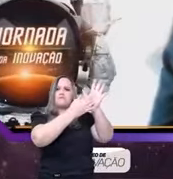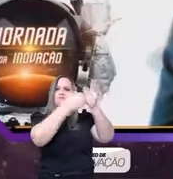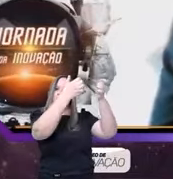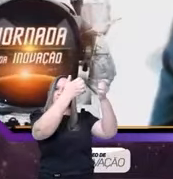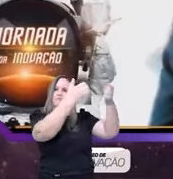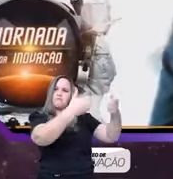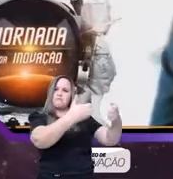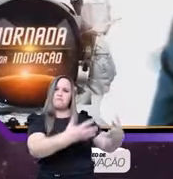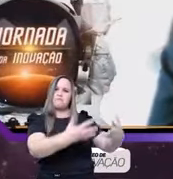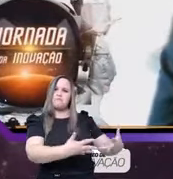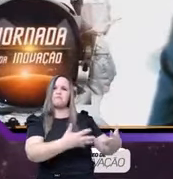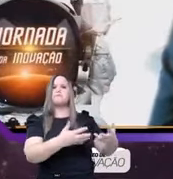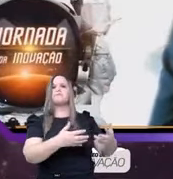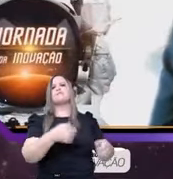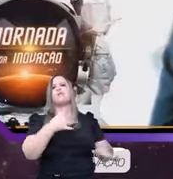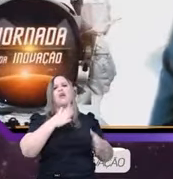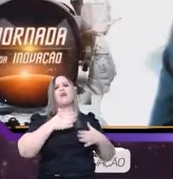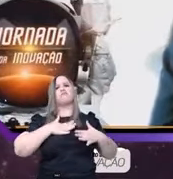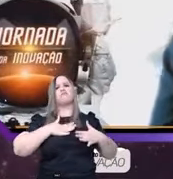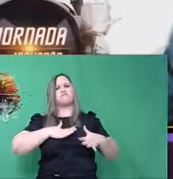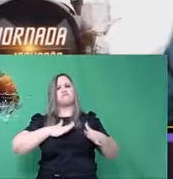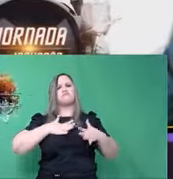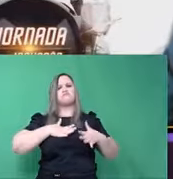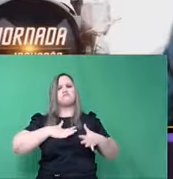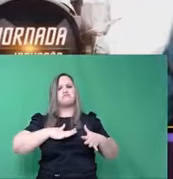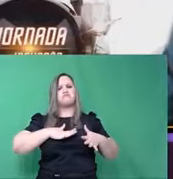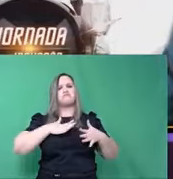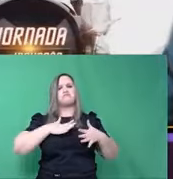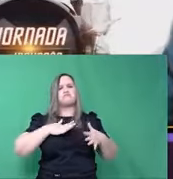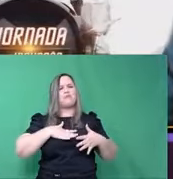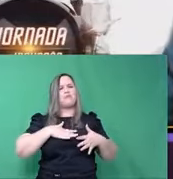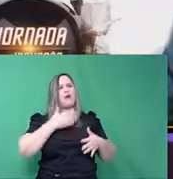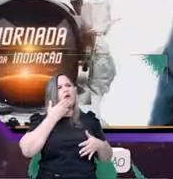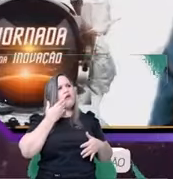é muito, muito tranquilo extrair dele,